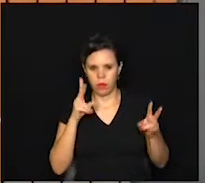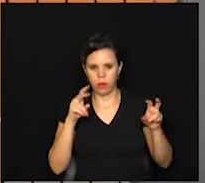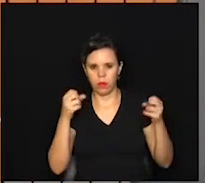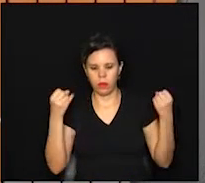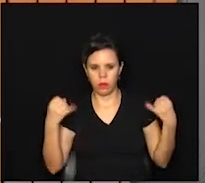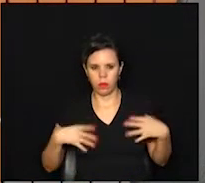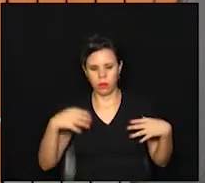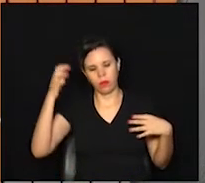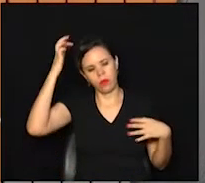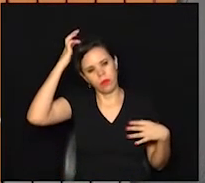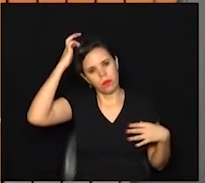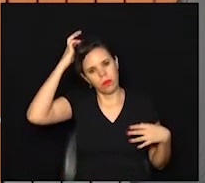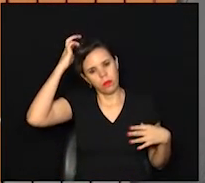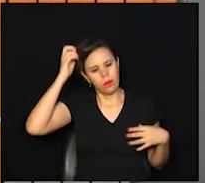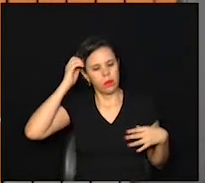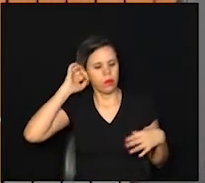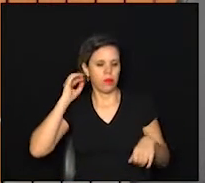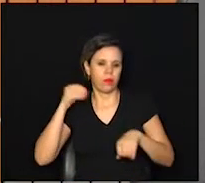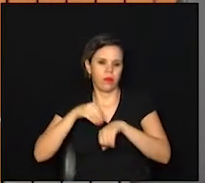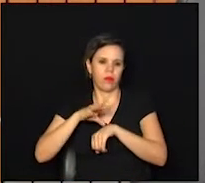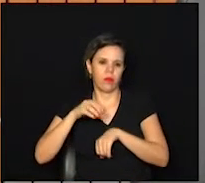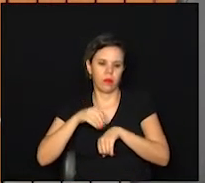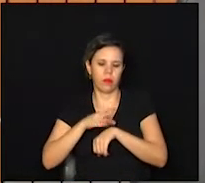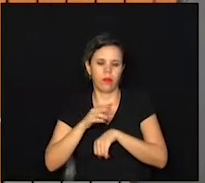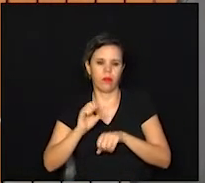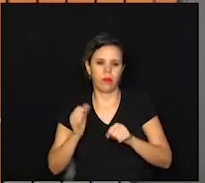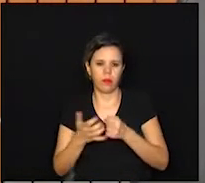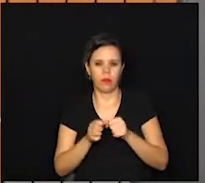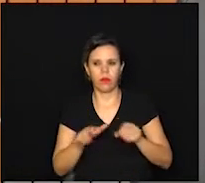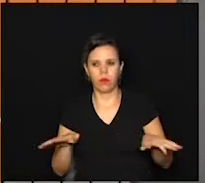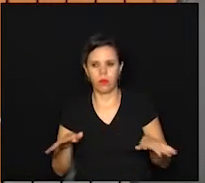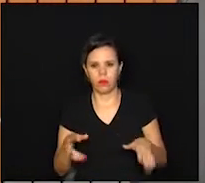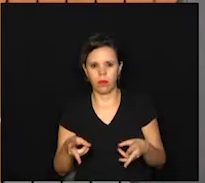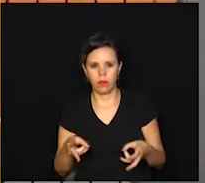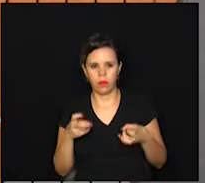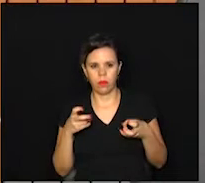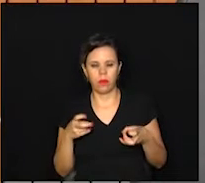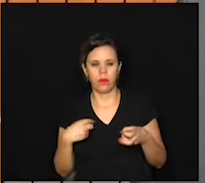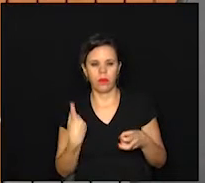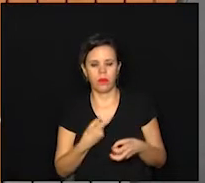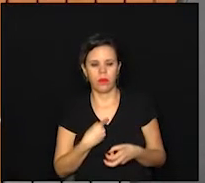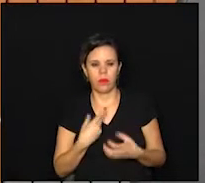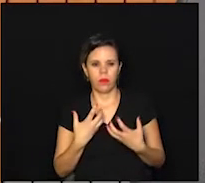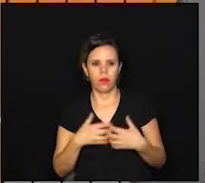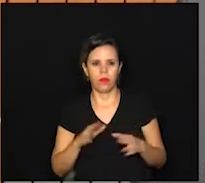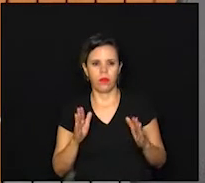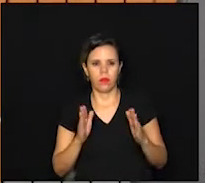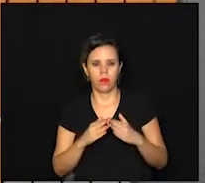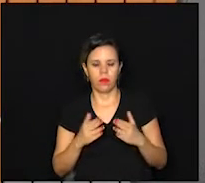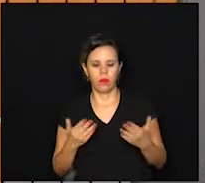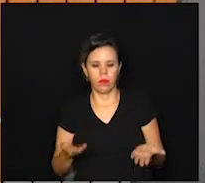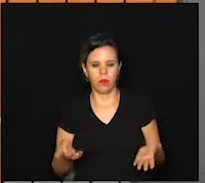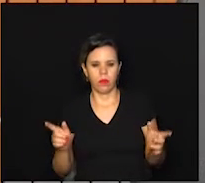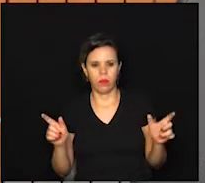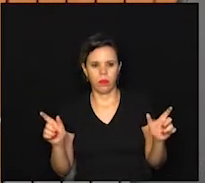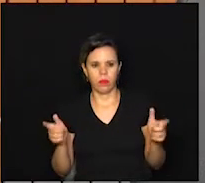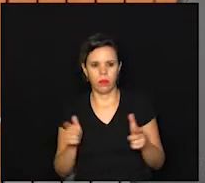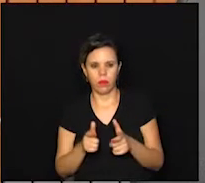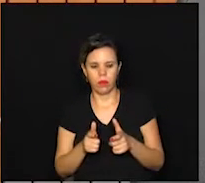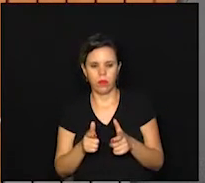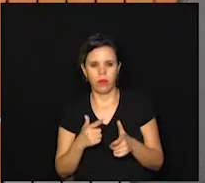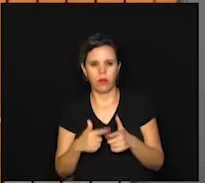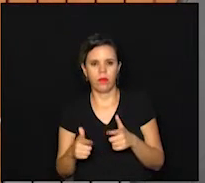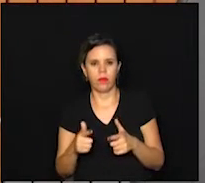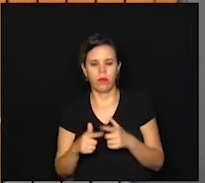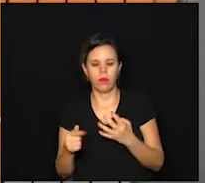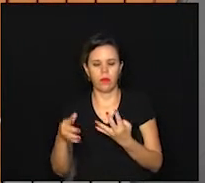pouquinho mais e trazendo algumas coisas. Na pandemia, a gente percebeu que conforme a gente ficava mais em casa, reduziu a emissão dos